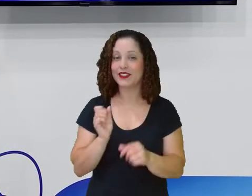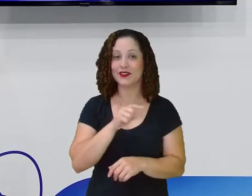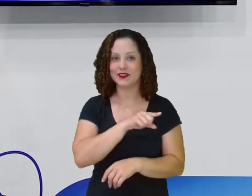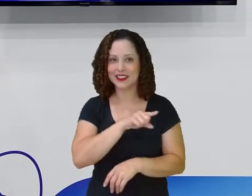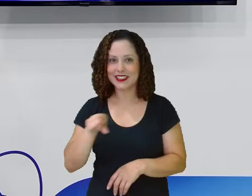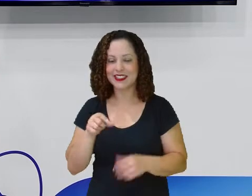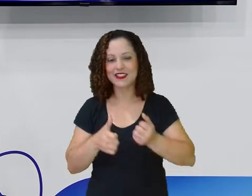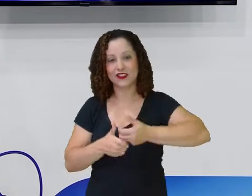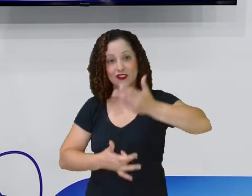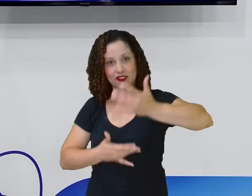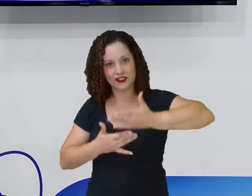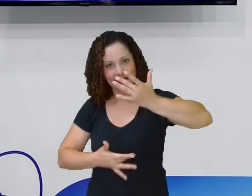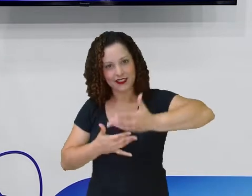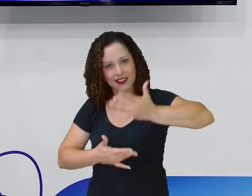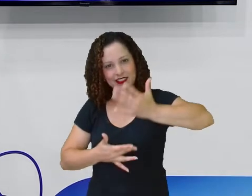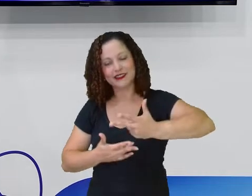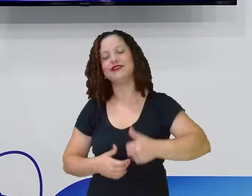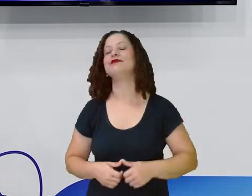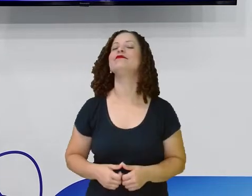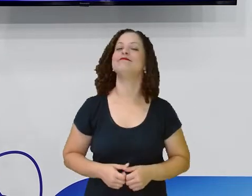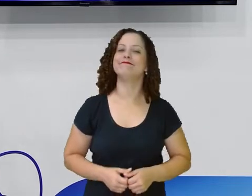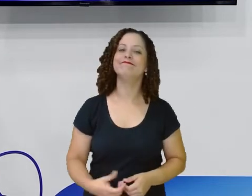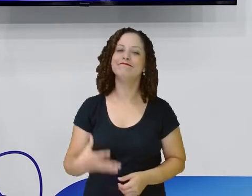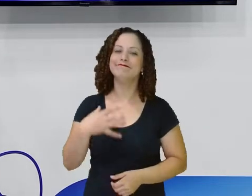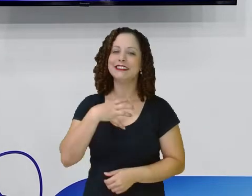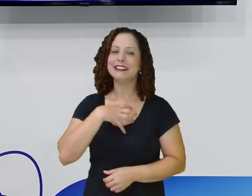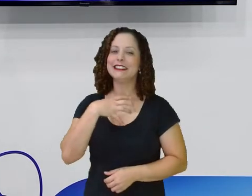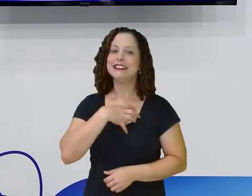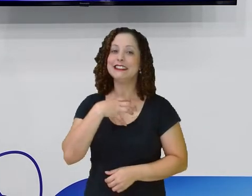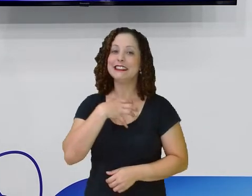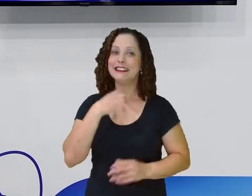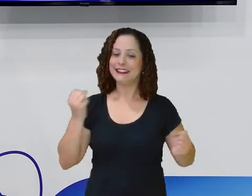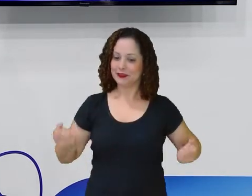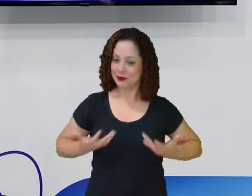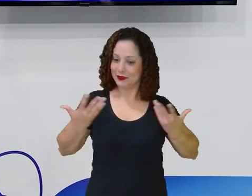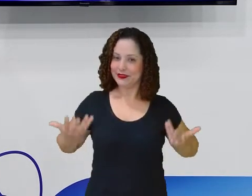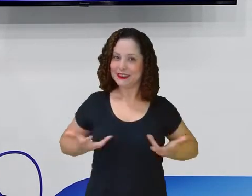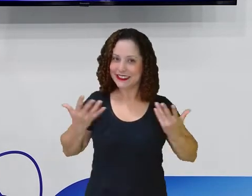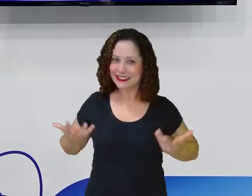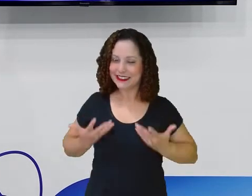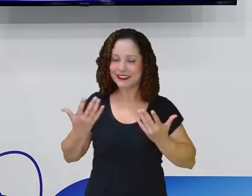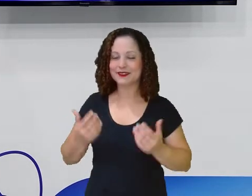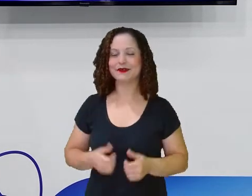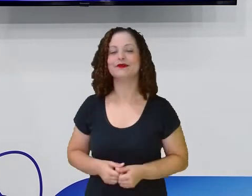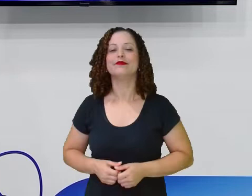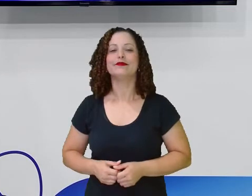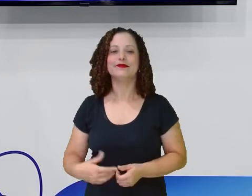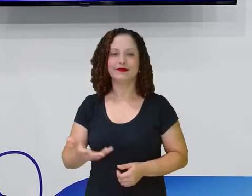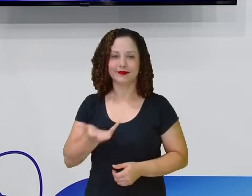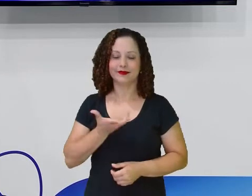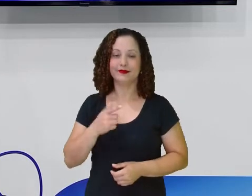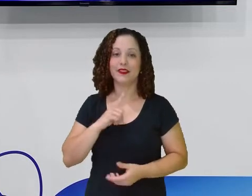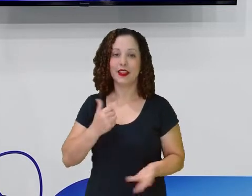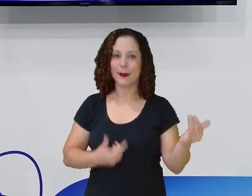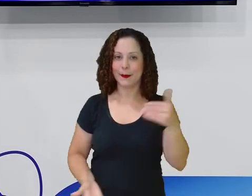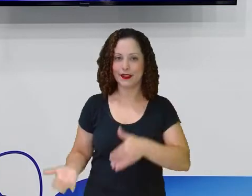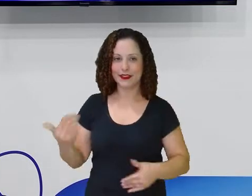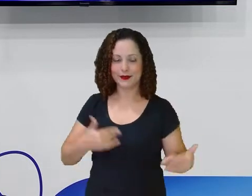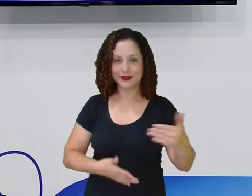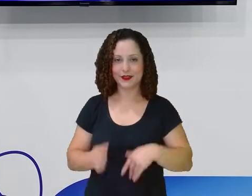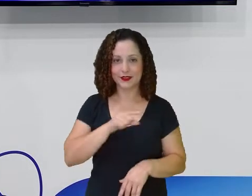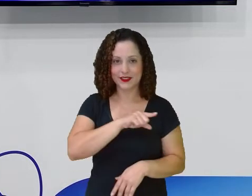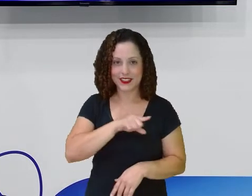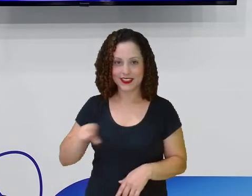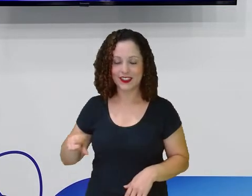no chat e isso me deixa já começar a aula muito animada. Daqui a pouco eu vou querer receber o bom dia de vocês. Antes,